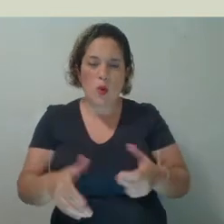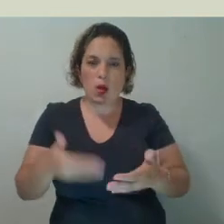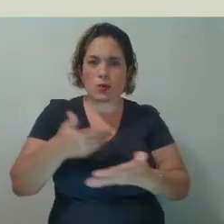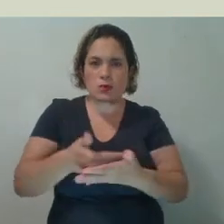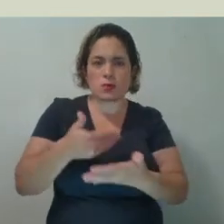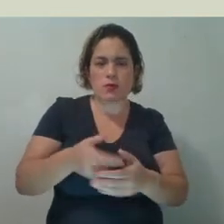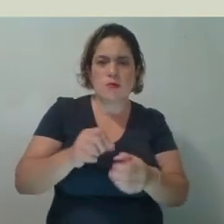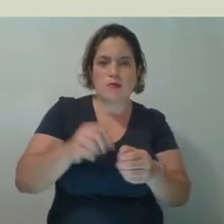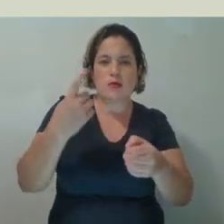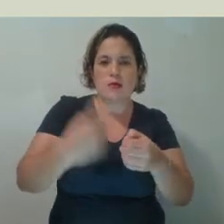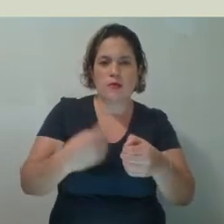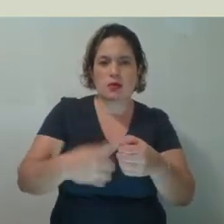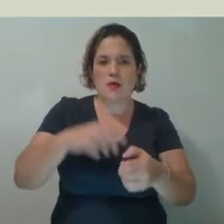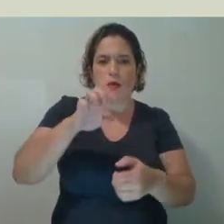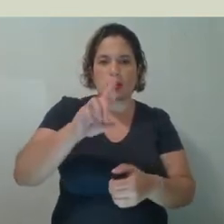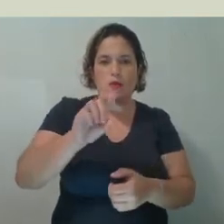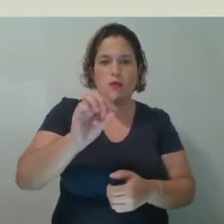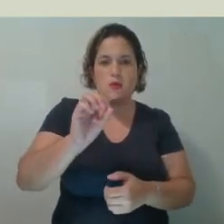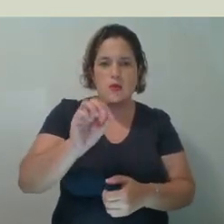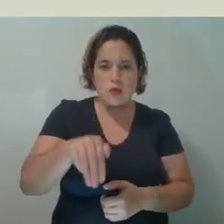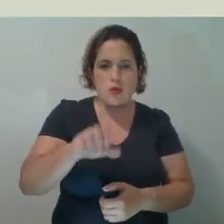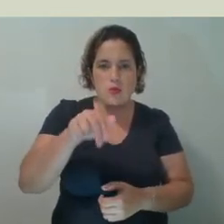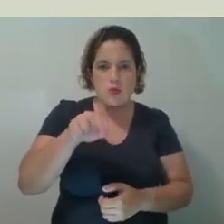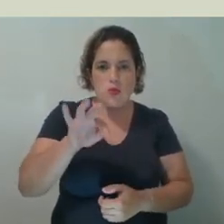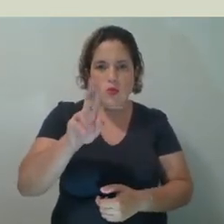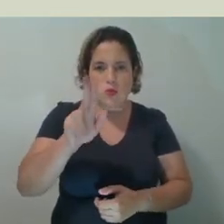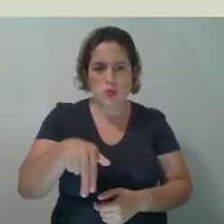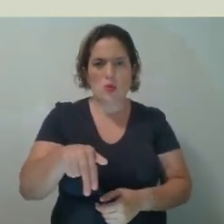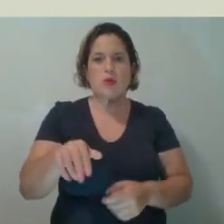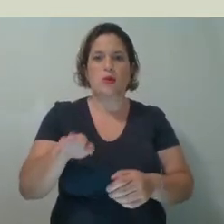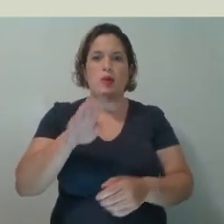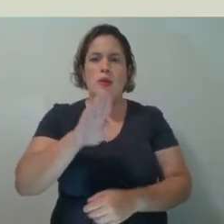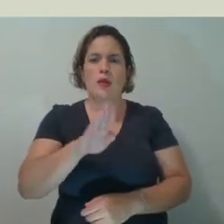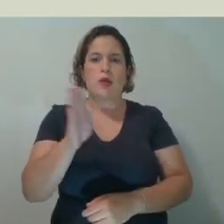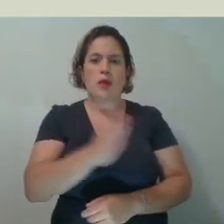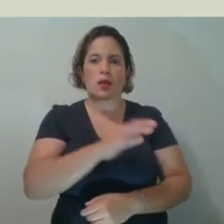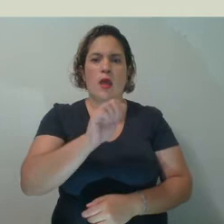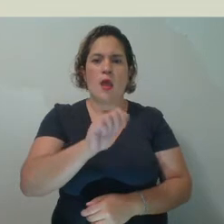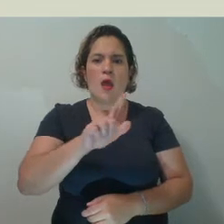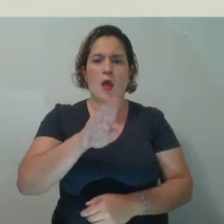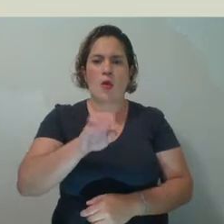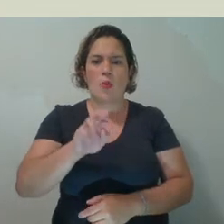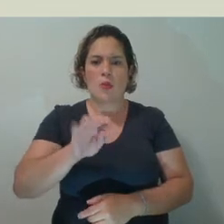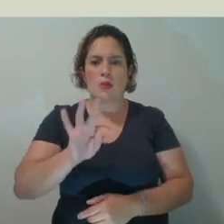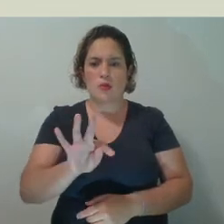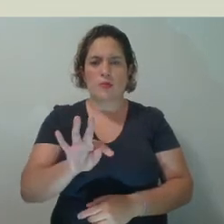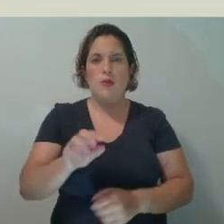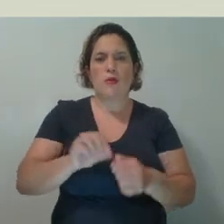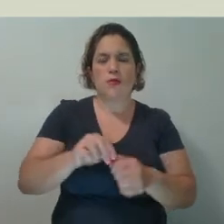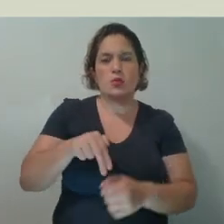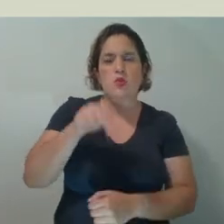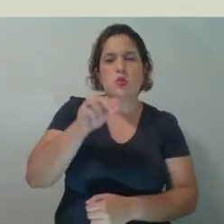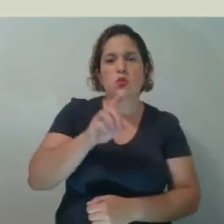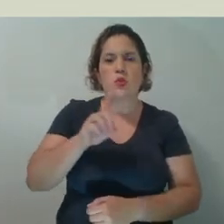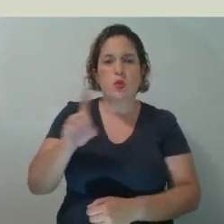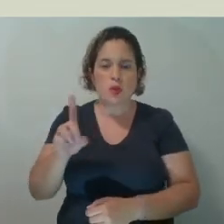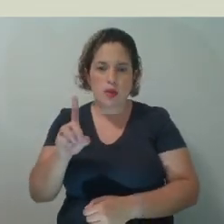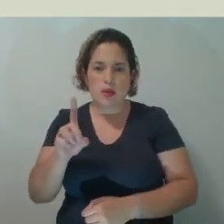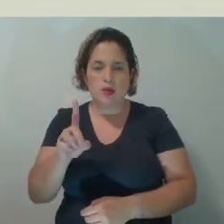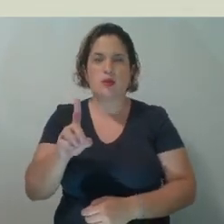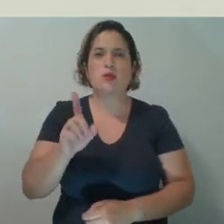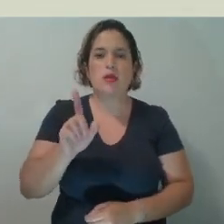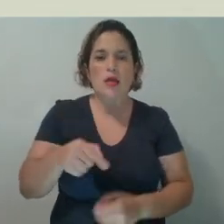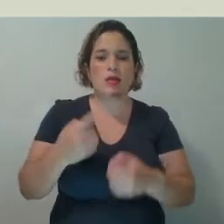estudo foi a cidade de Edmonton e St. Albert, no Canadá. St. Albert fica ao lado noroeste de Edmonton, portanto